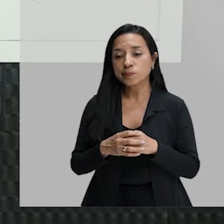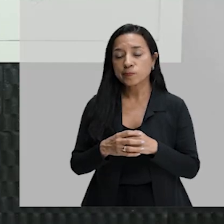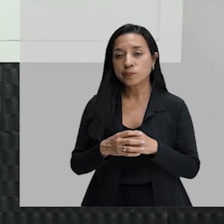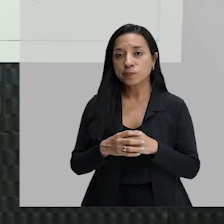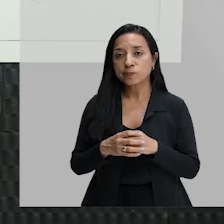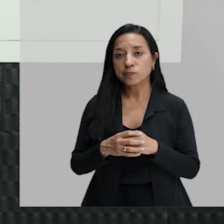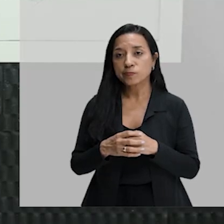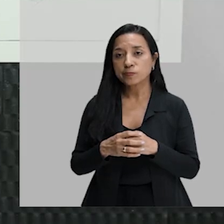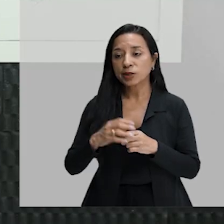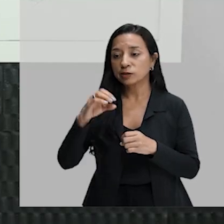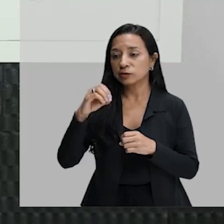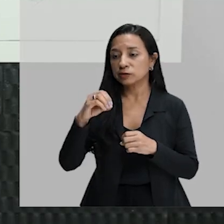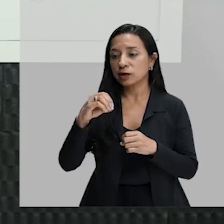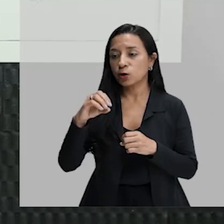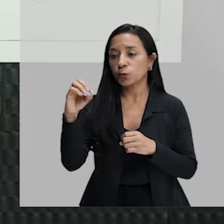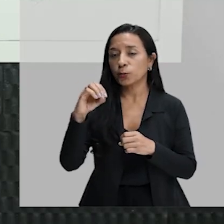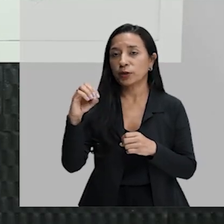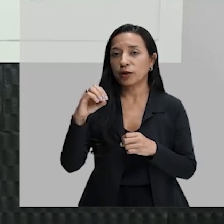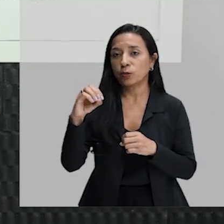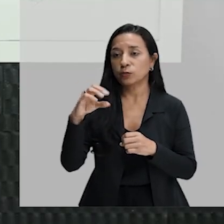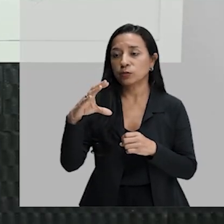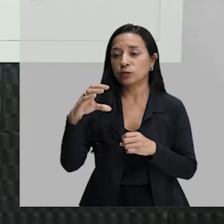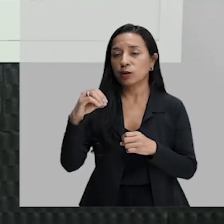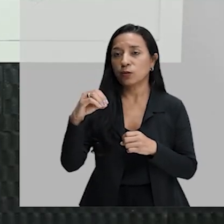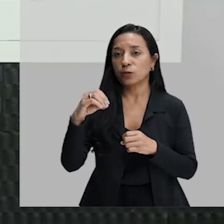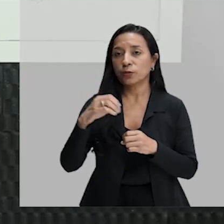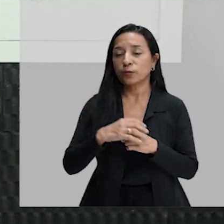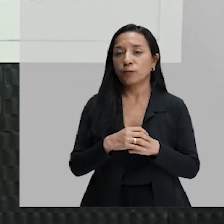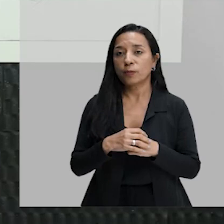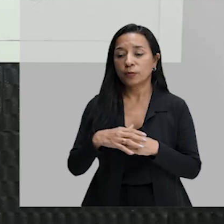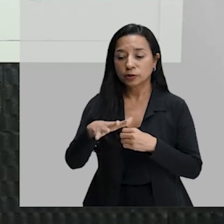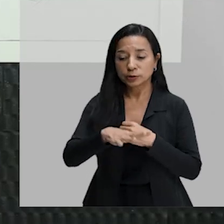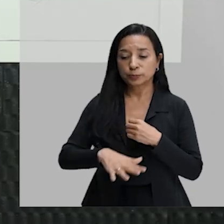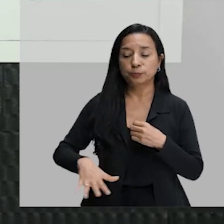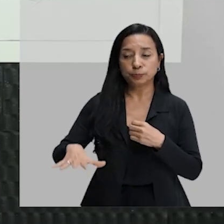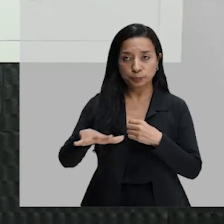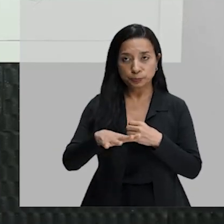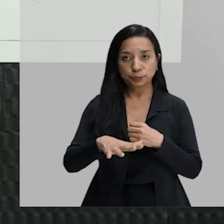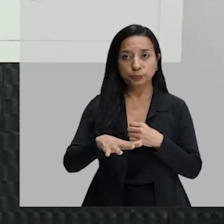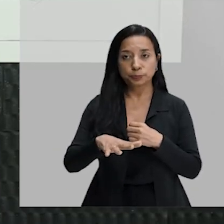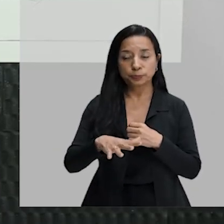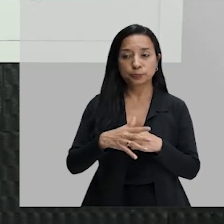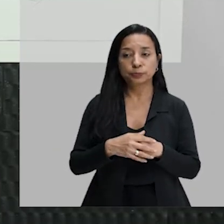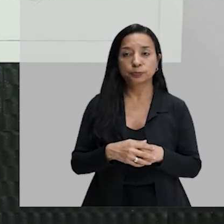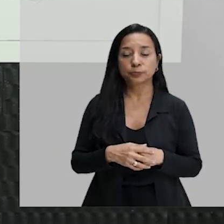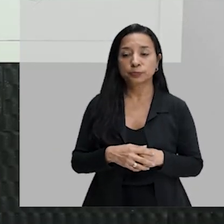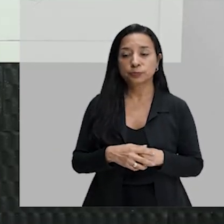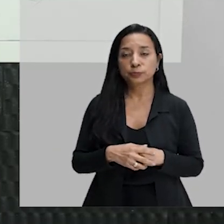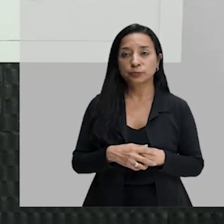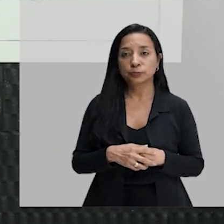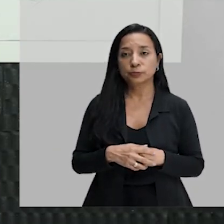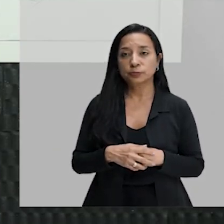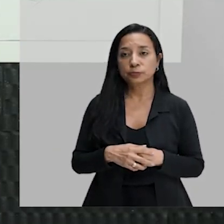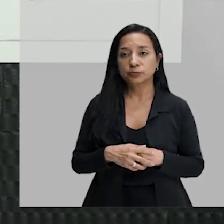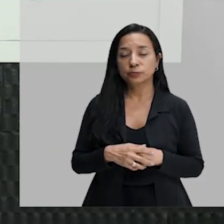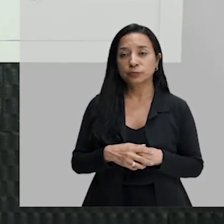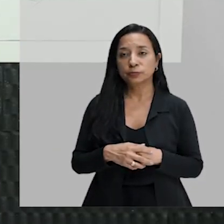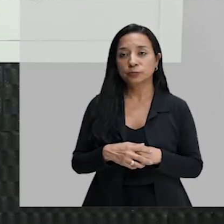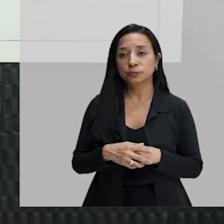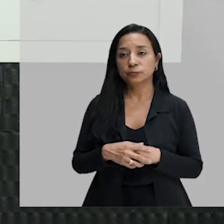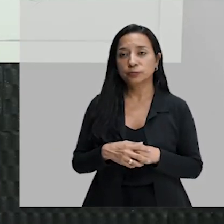sei lá, a 0 graus. Pronto, o ambiente está a 0 graus. Tá ok? À medida que você